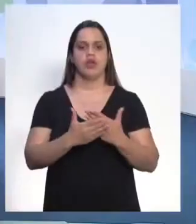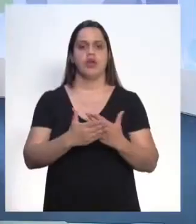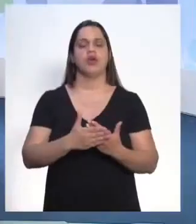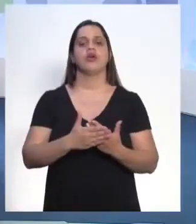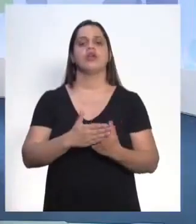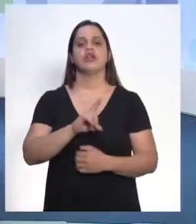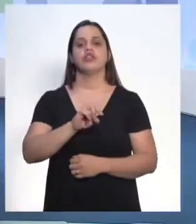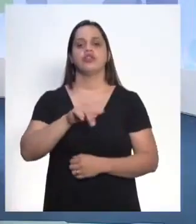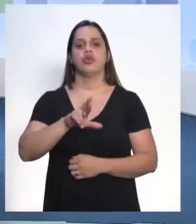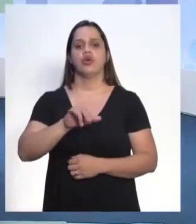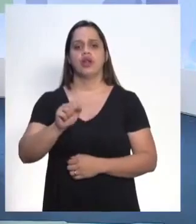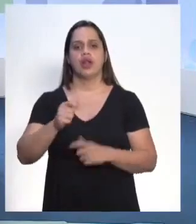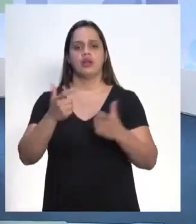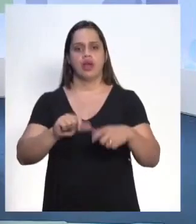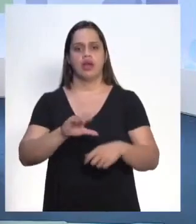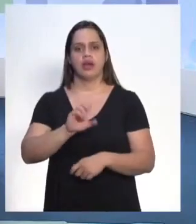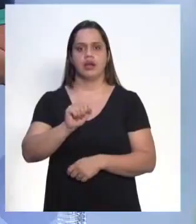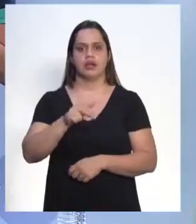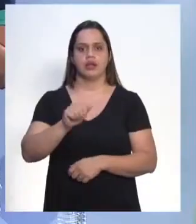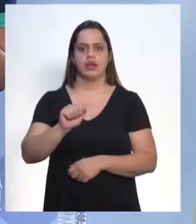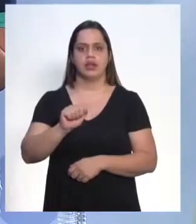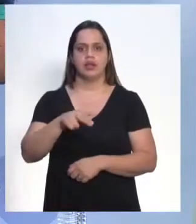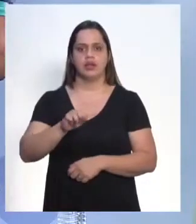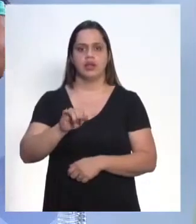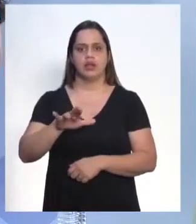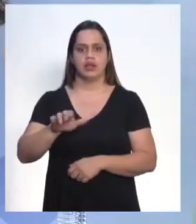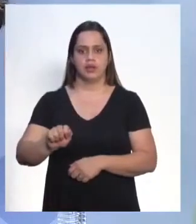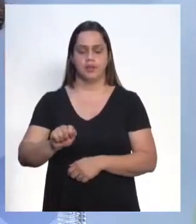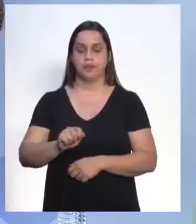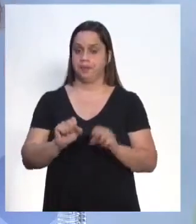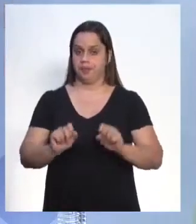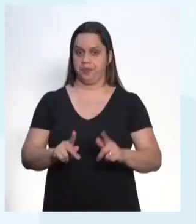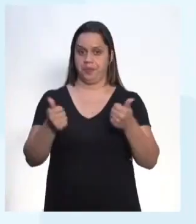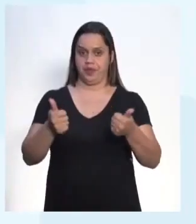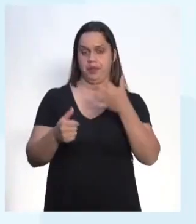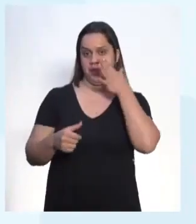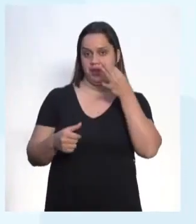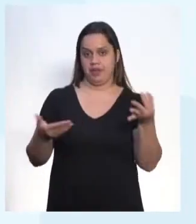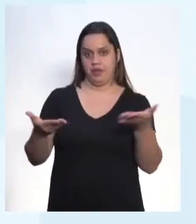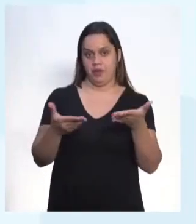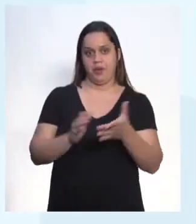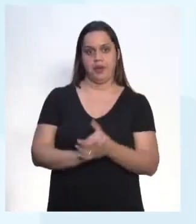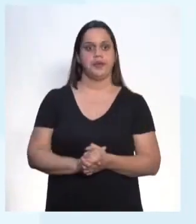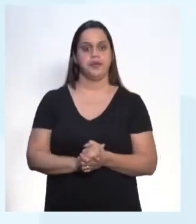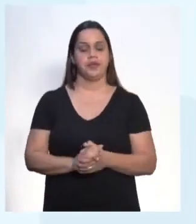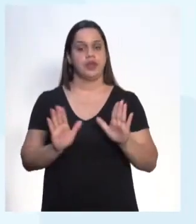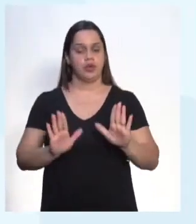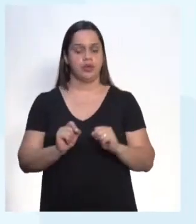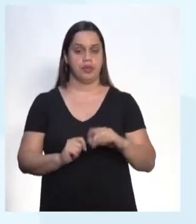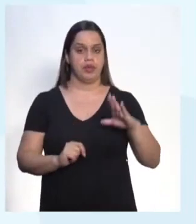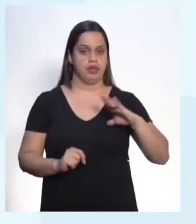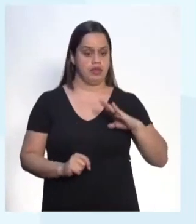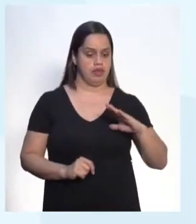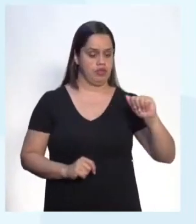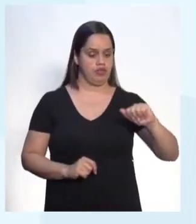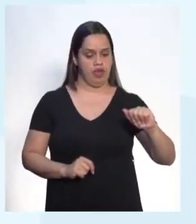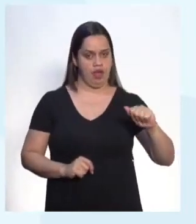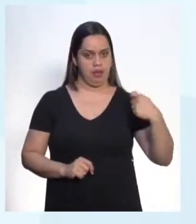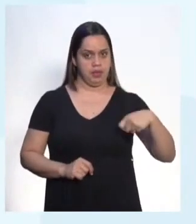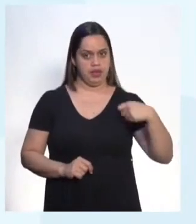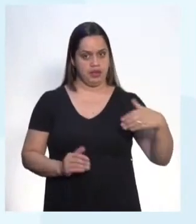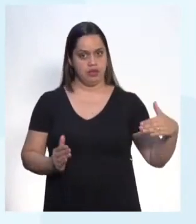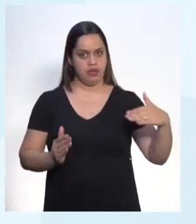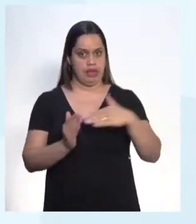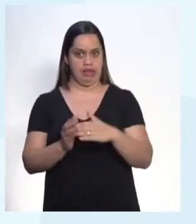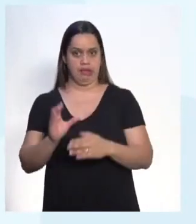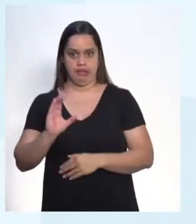aí, professora Inês, são 12? Muito bem. Vamos então prestar atenção. Vou sair da cidade A e tenho que chegar na